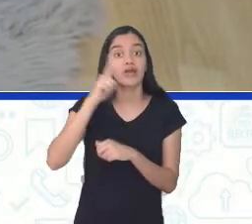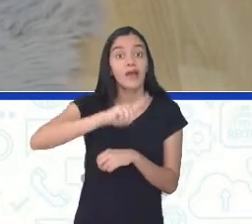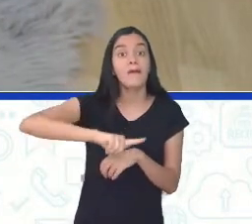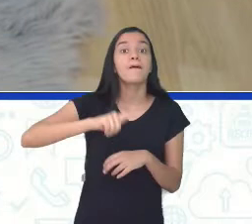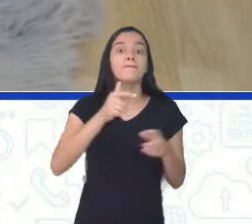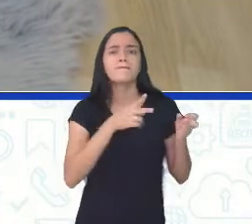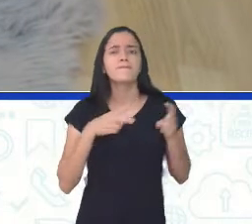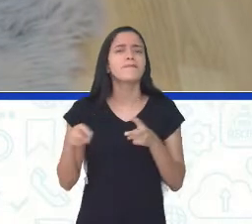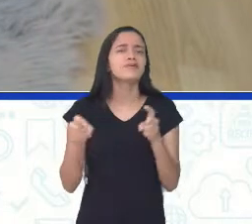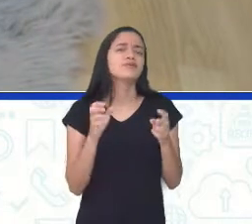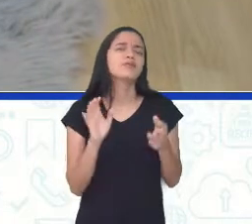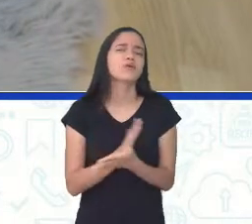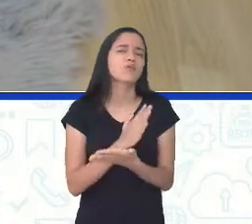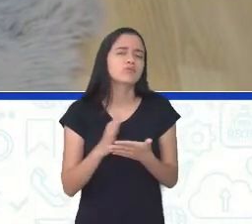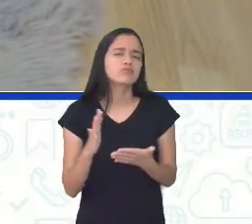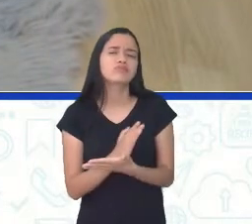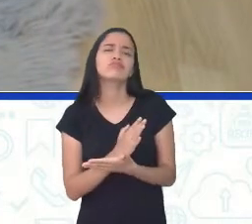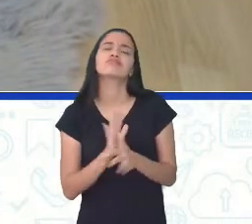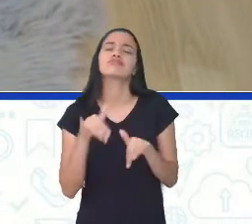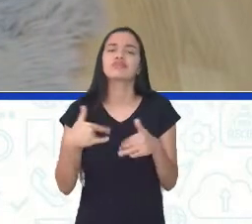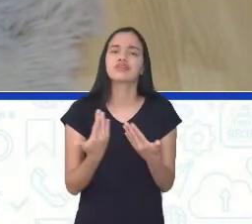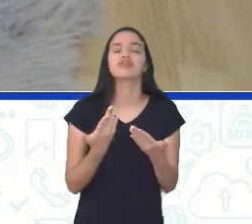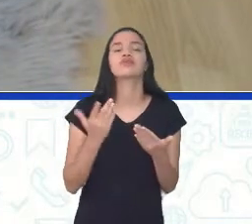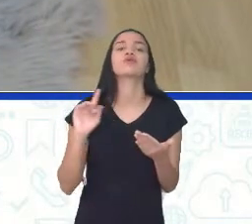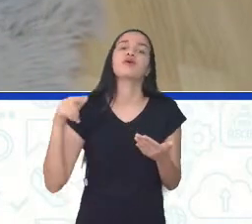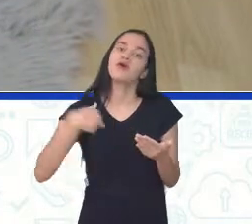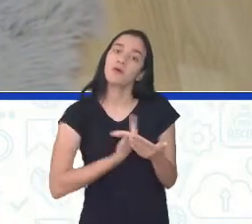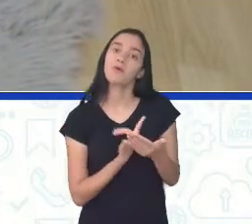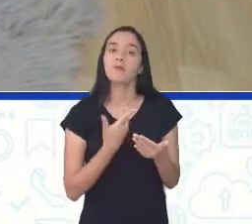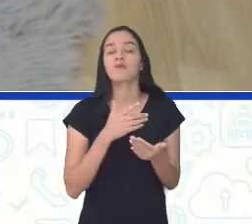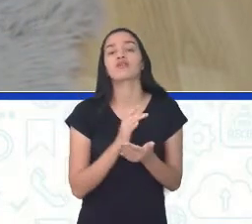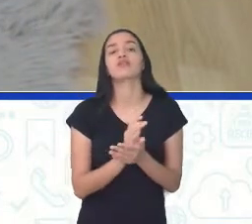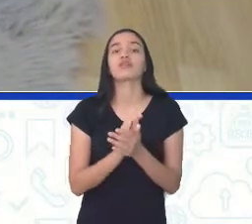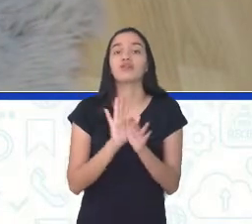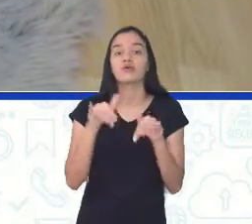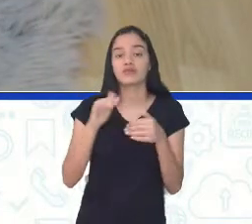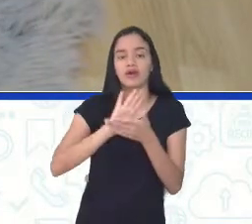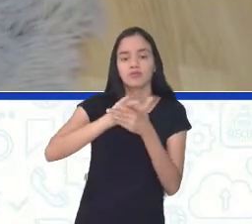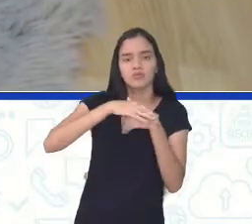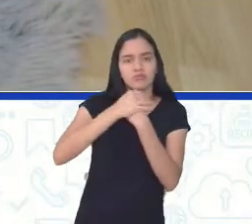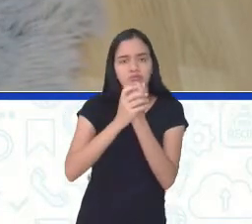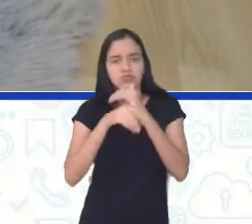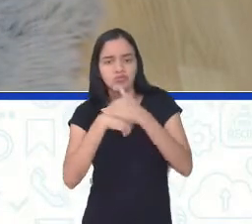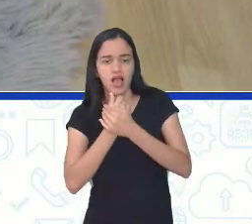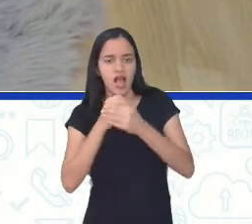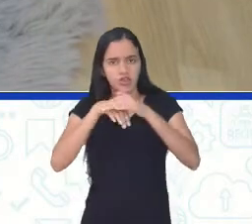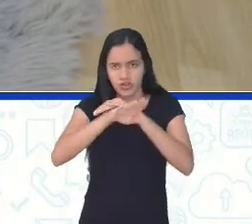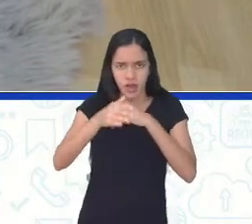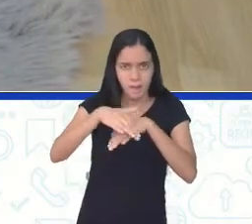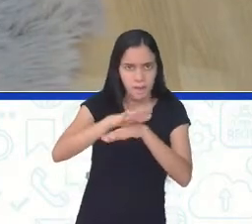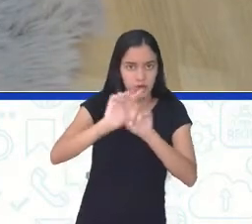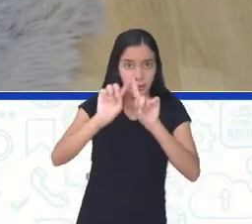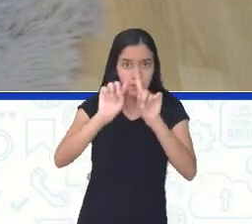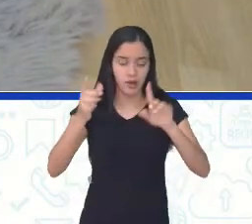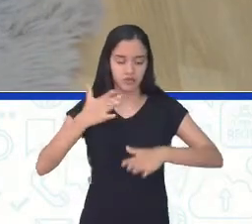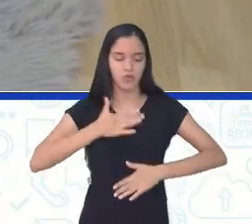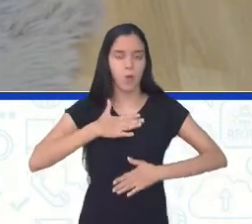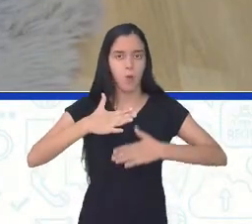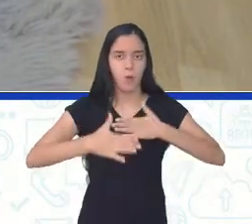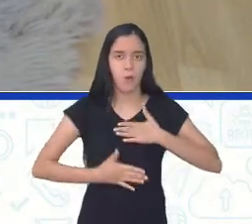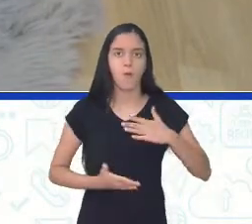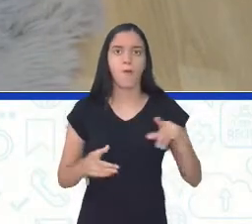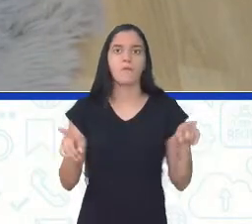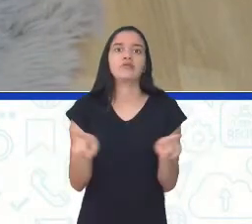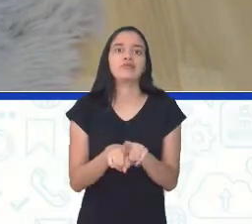alguns cuidados que nós devemos ter com a nossa higiene. Não só do sapato, mas do corpo, né? Após uma aula de educação